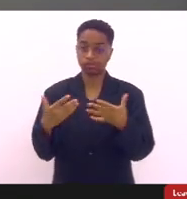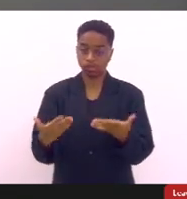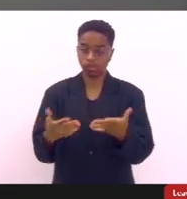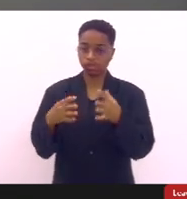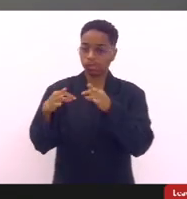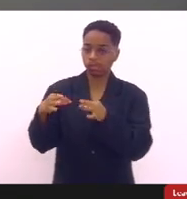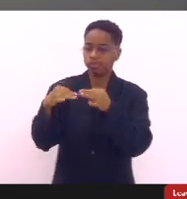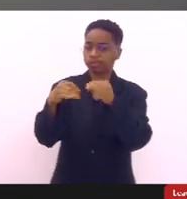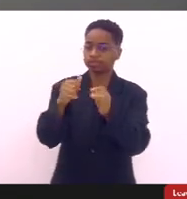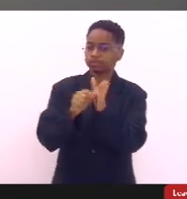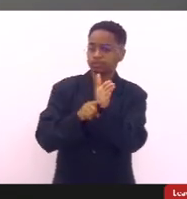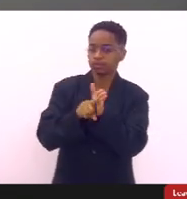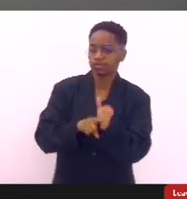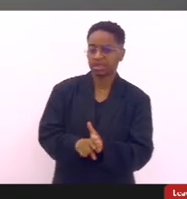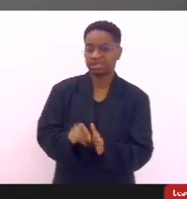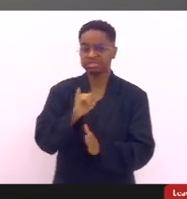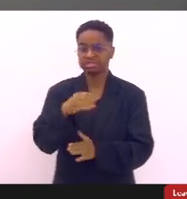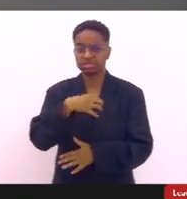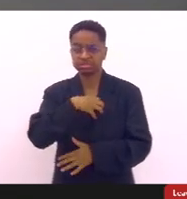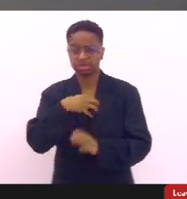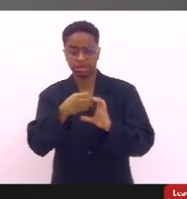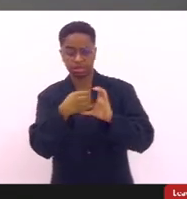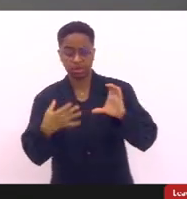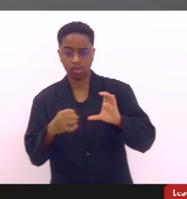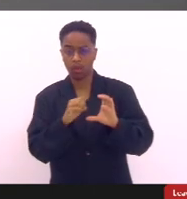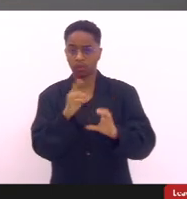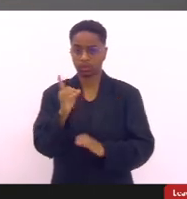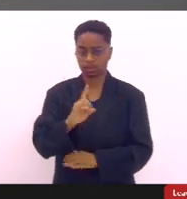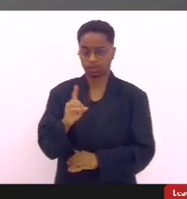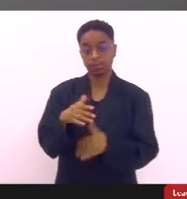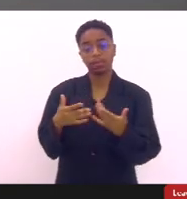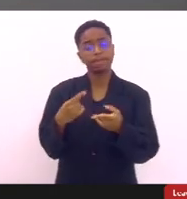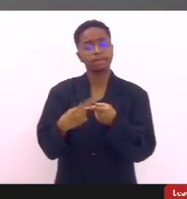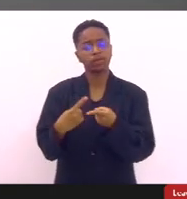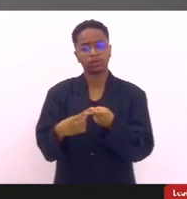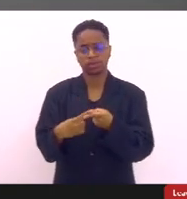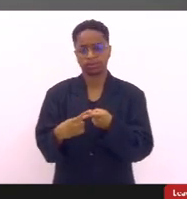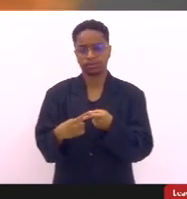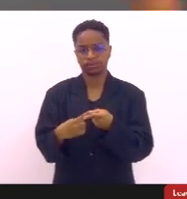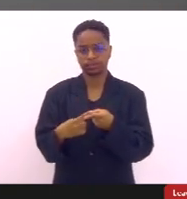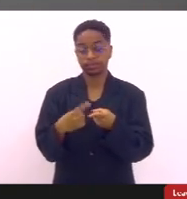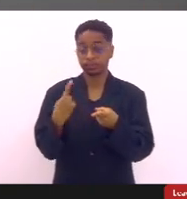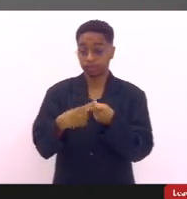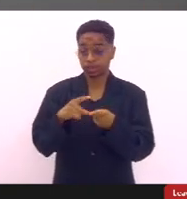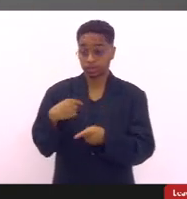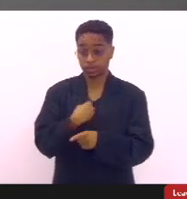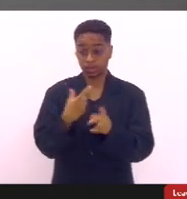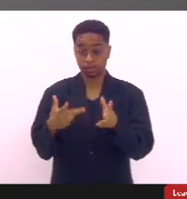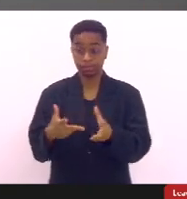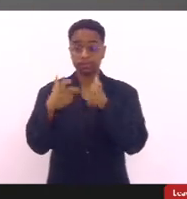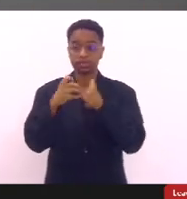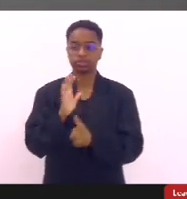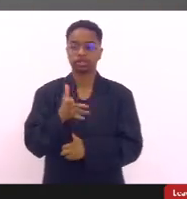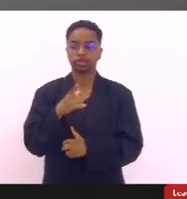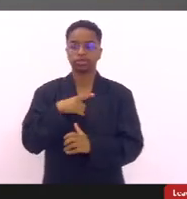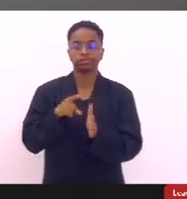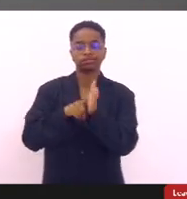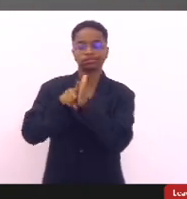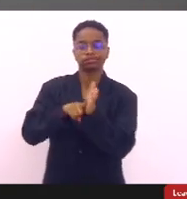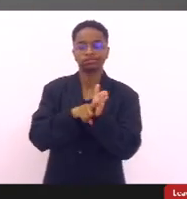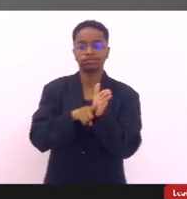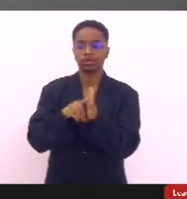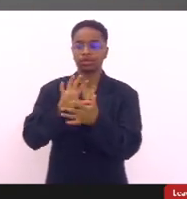ser examinadas, independente delas terem sintomas ou não. Por quê? Porque a gente já viu em vários estudos que a